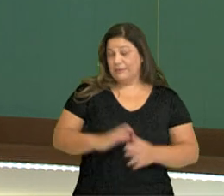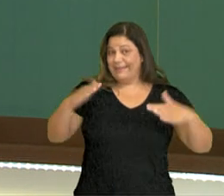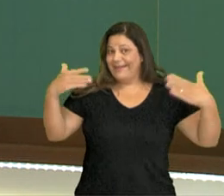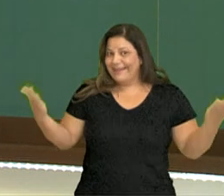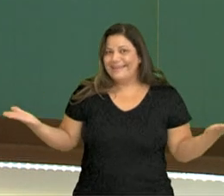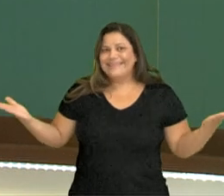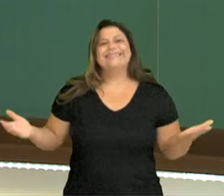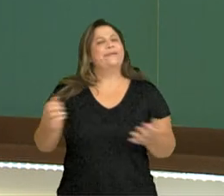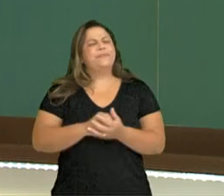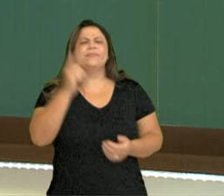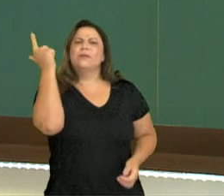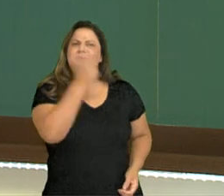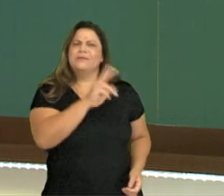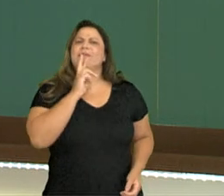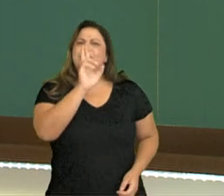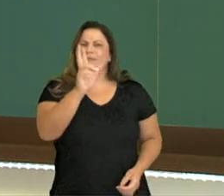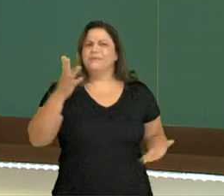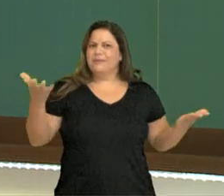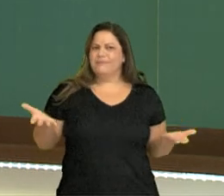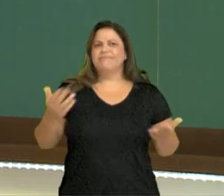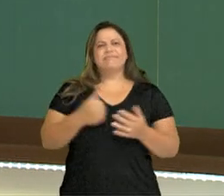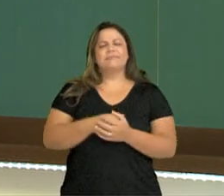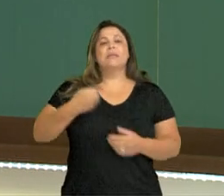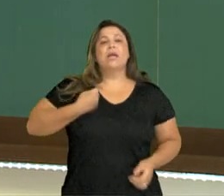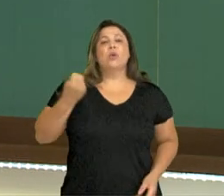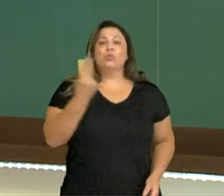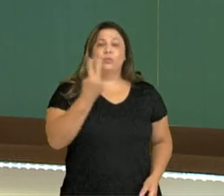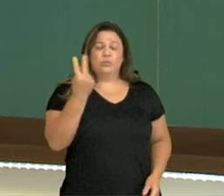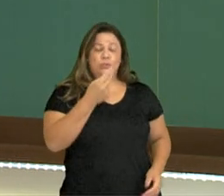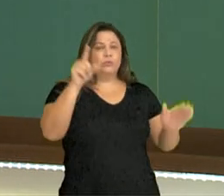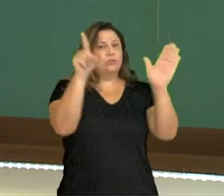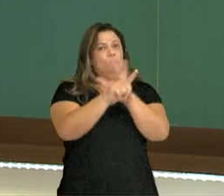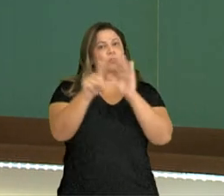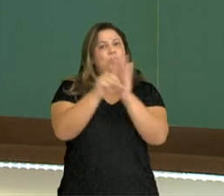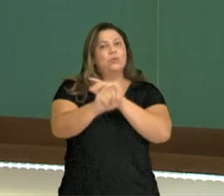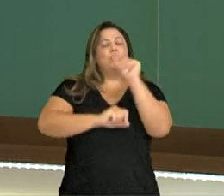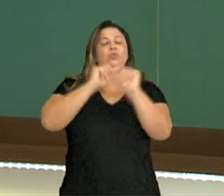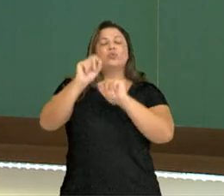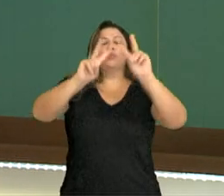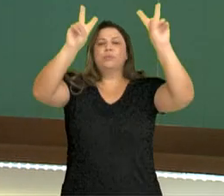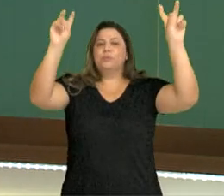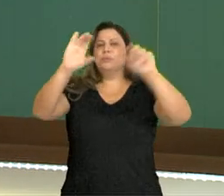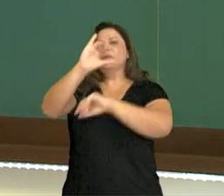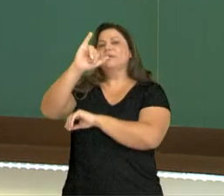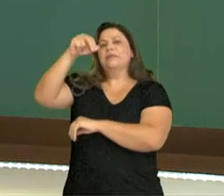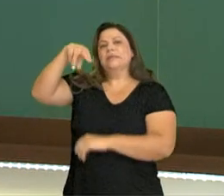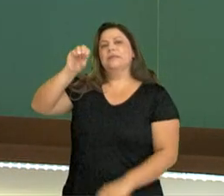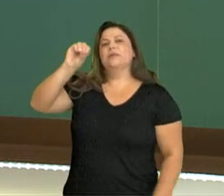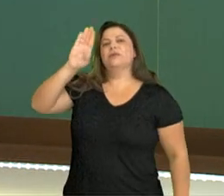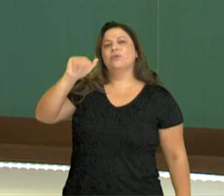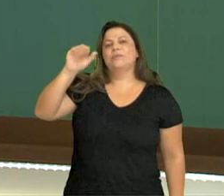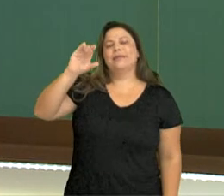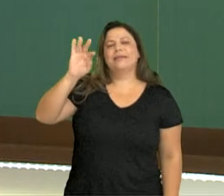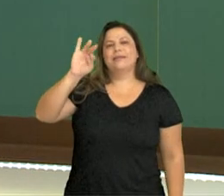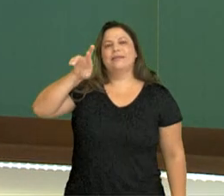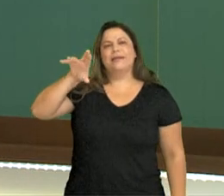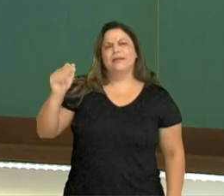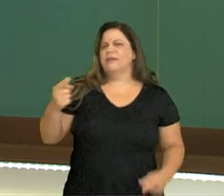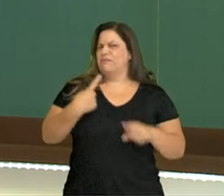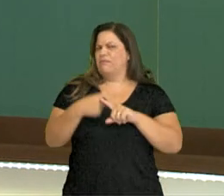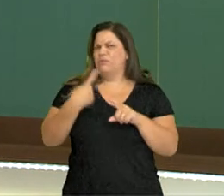Então, pessoal, conseguiram? Na número 2, então, foi perguntado sobre as cianobactérias, né? Porque elas são